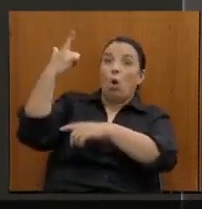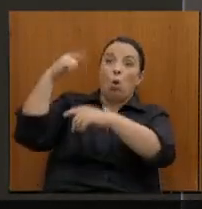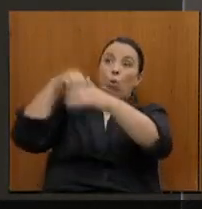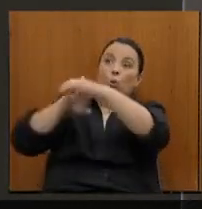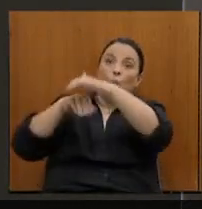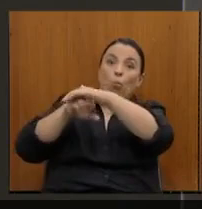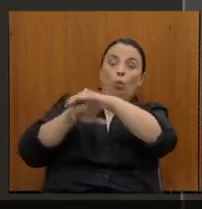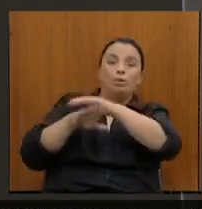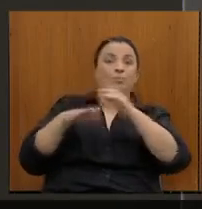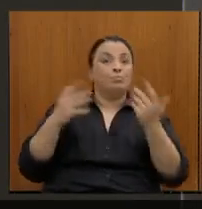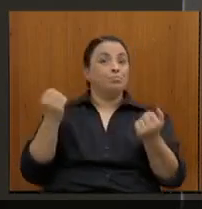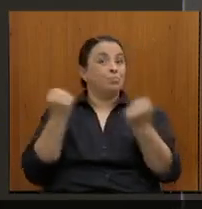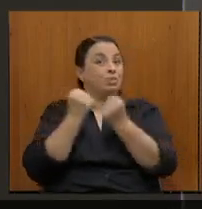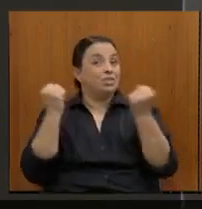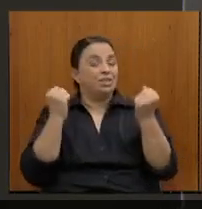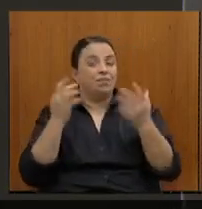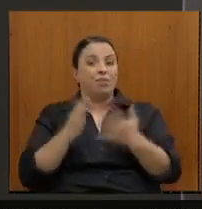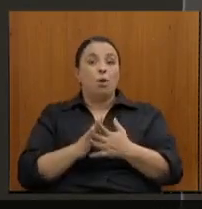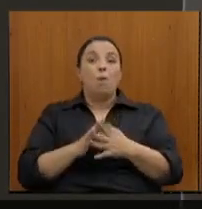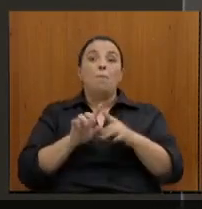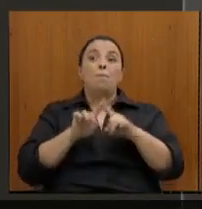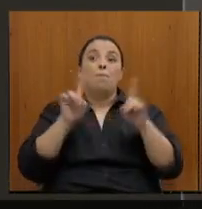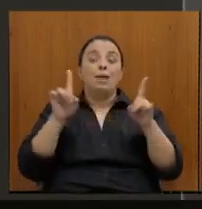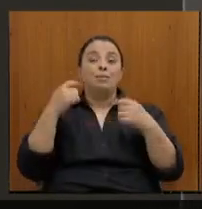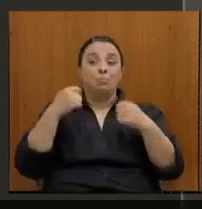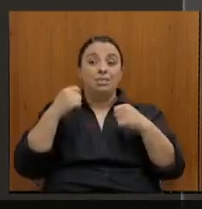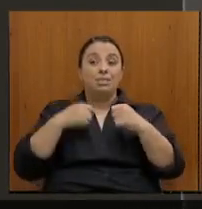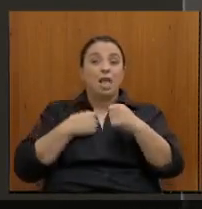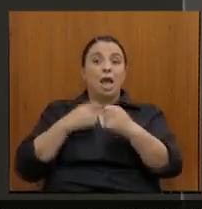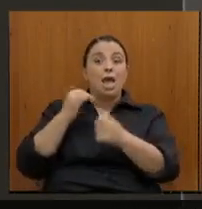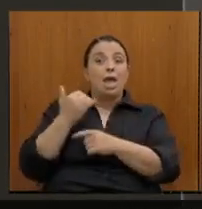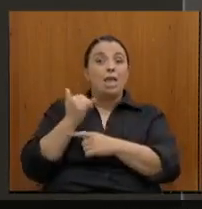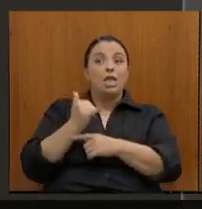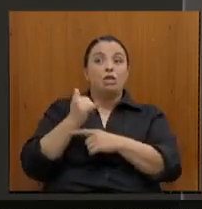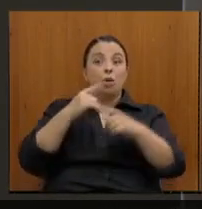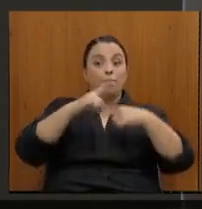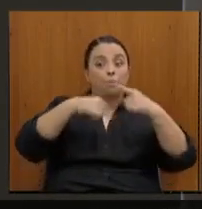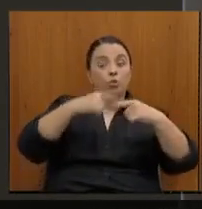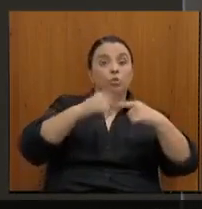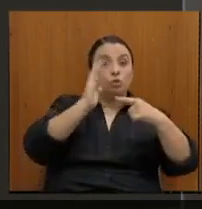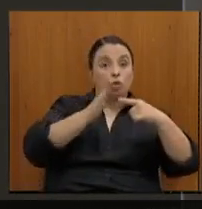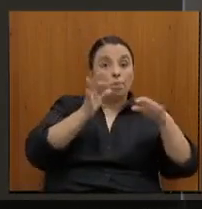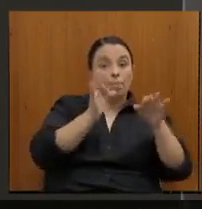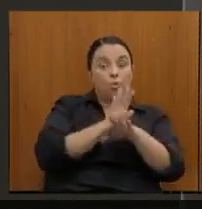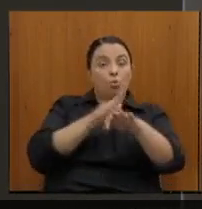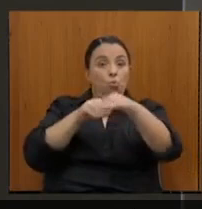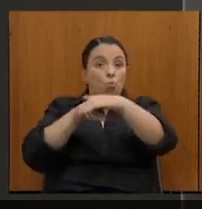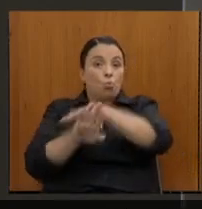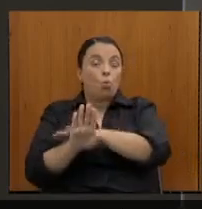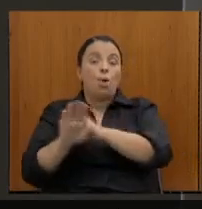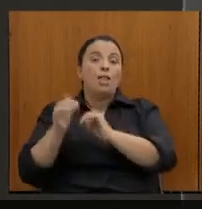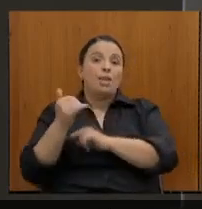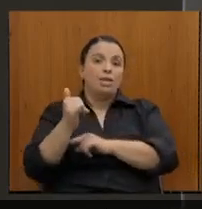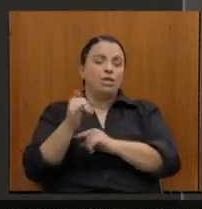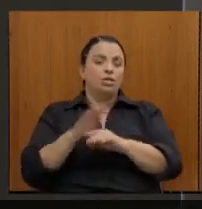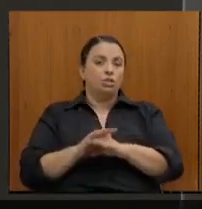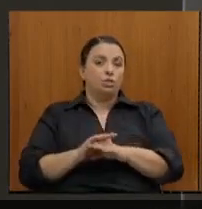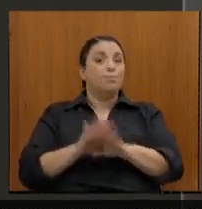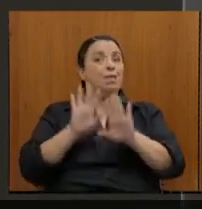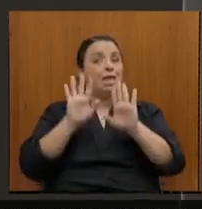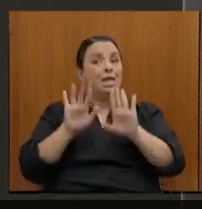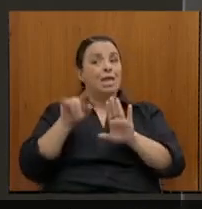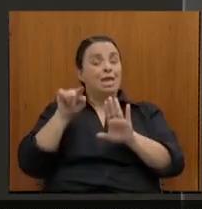elétrica então nós vão precisar de ter essa parte de armazenamento dele e Esse aspecto de hidrogênio e não deixa de ter nós vamos